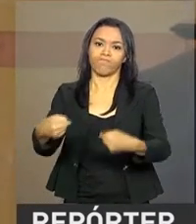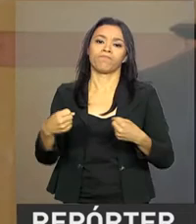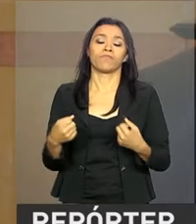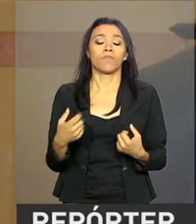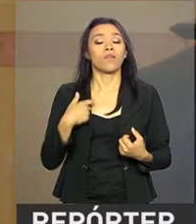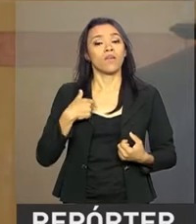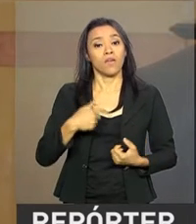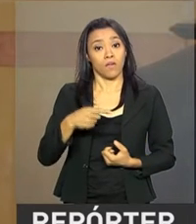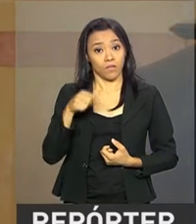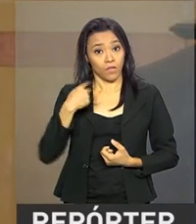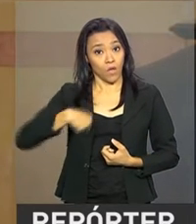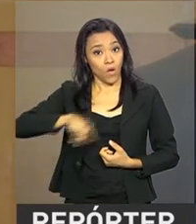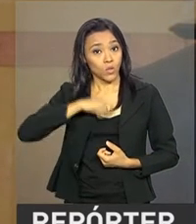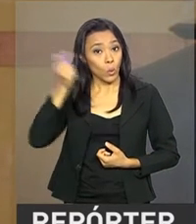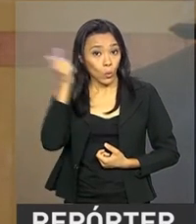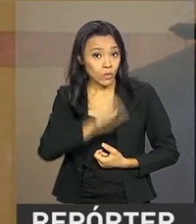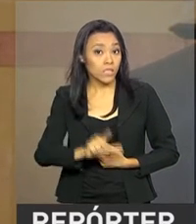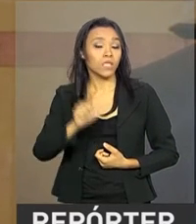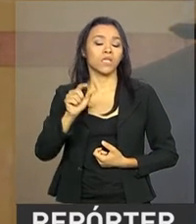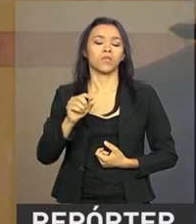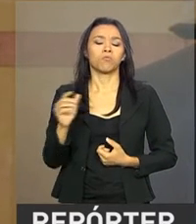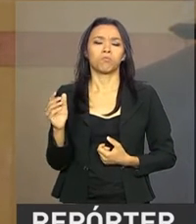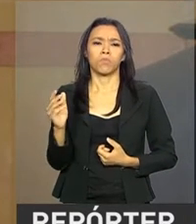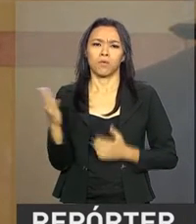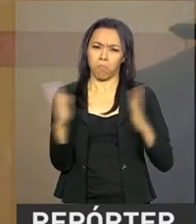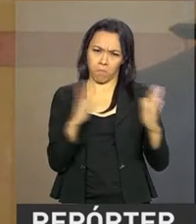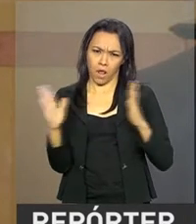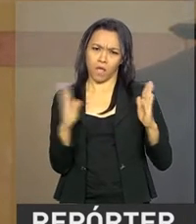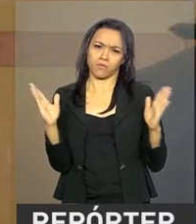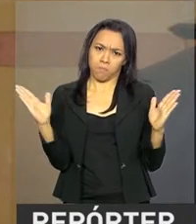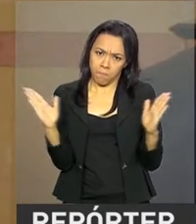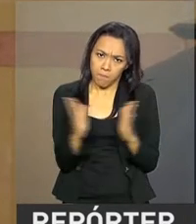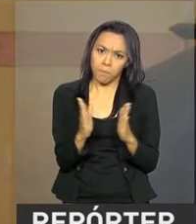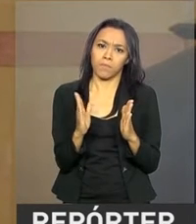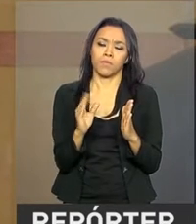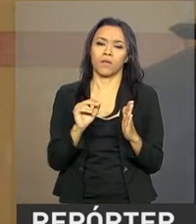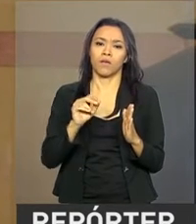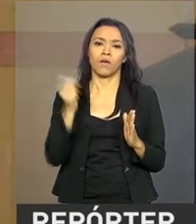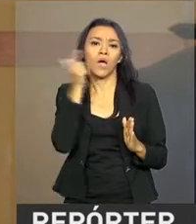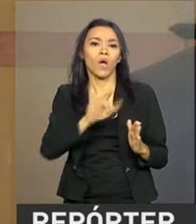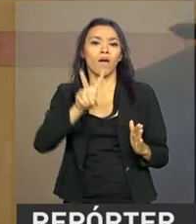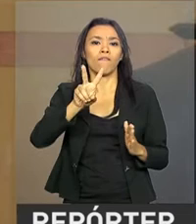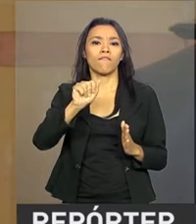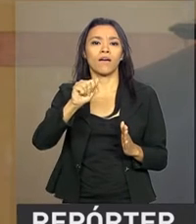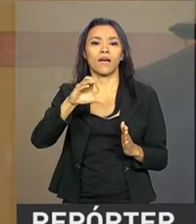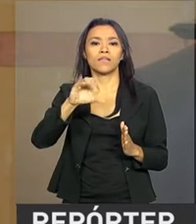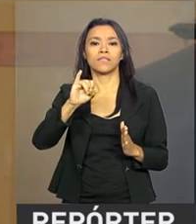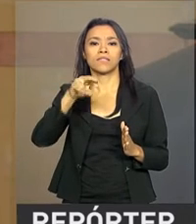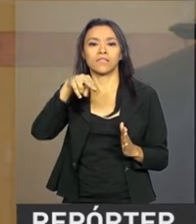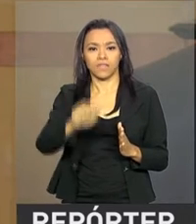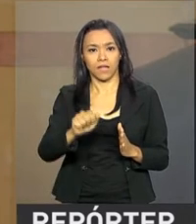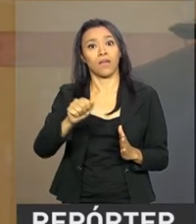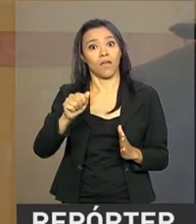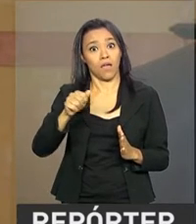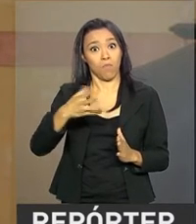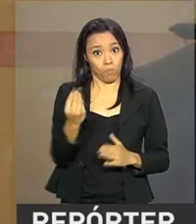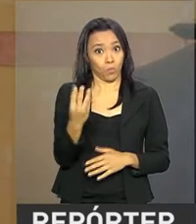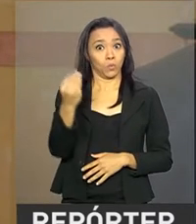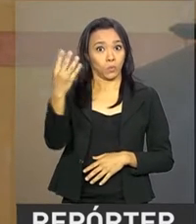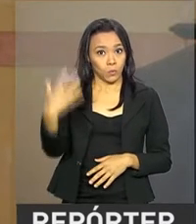chance que nós temos de obter uma vacina num prazo mais curto é do que outras vacinas é uma chance maior